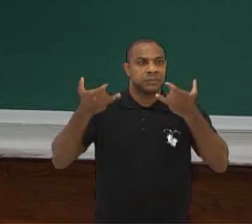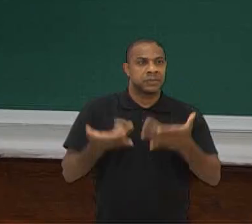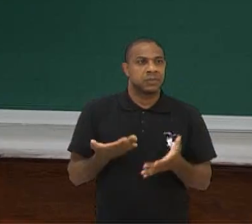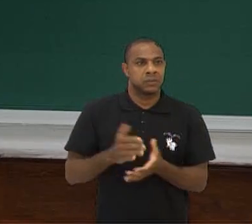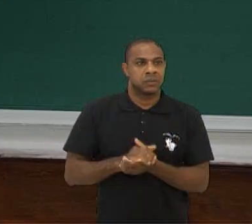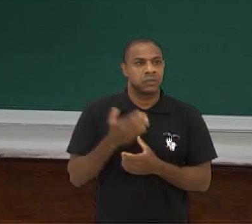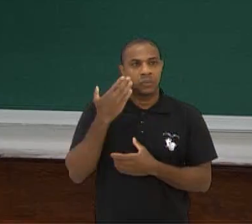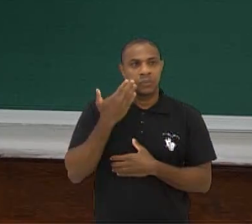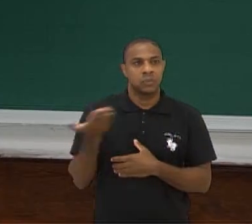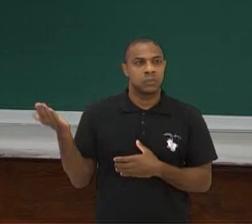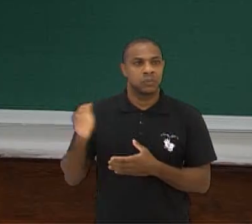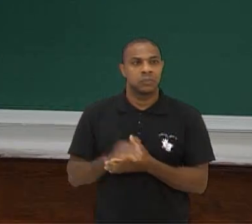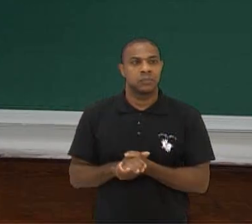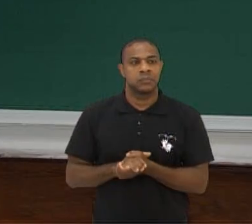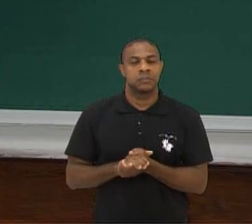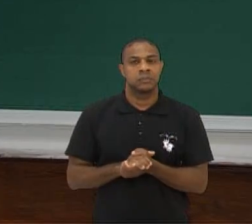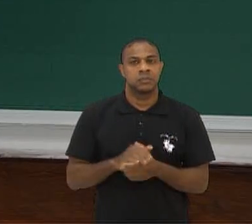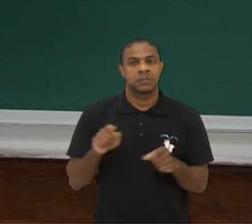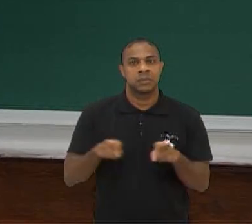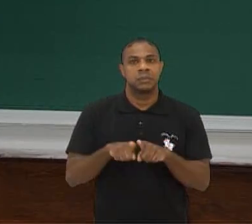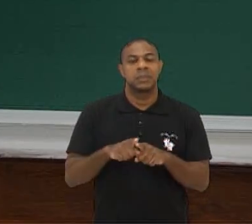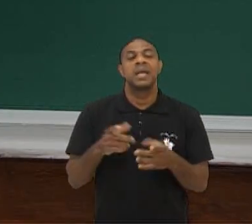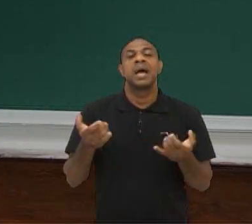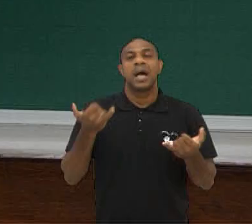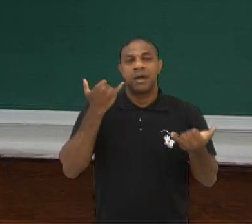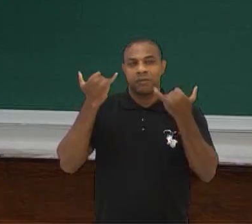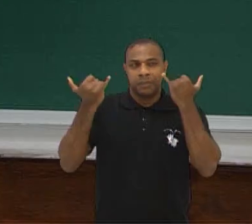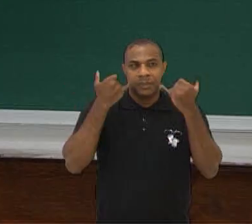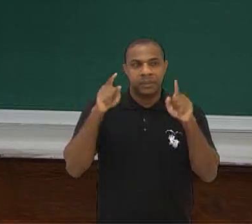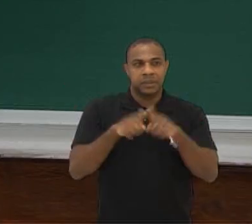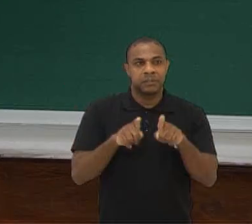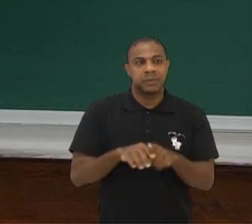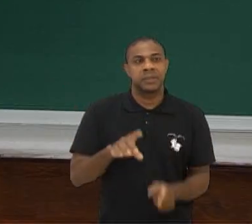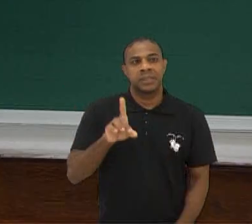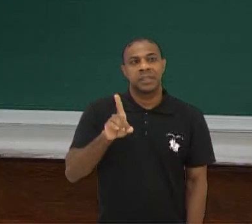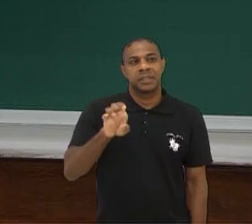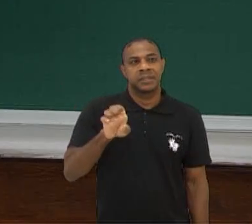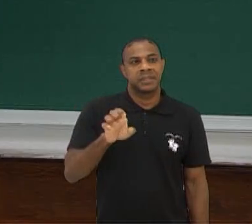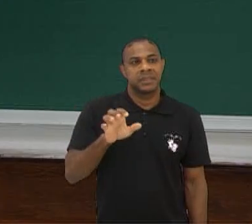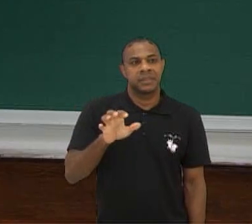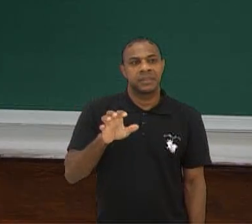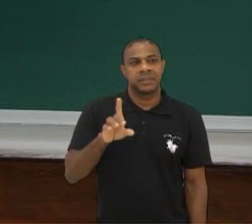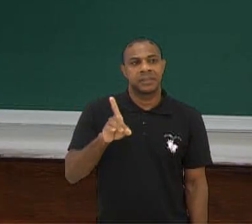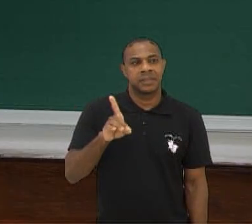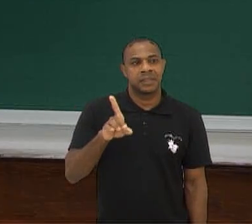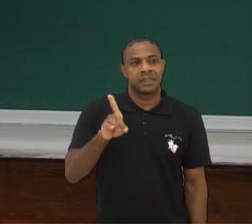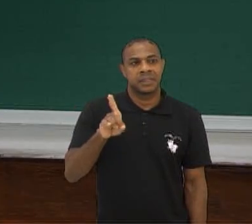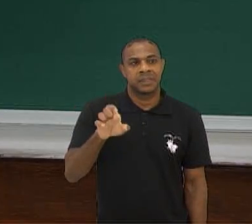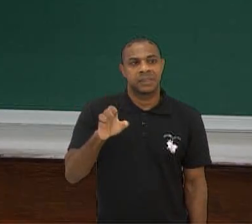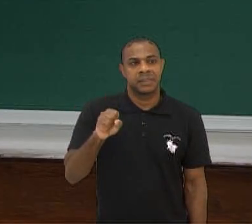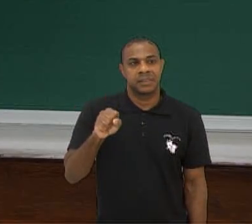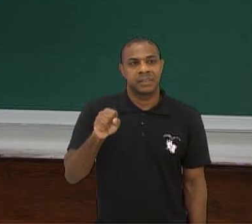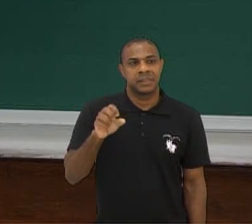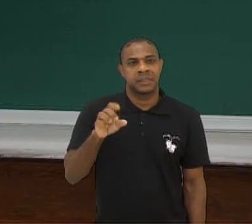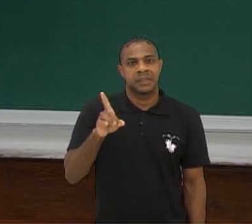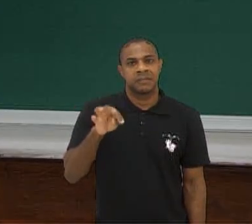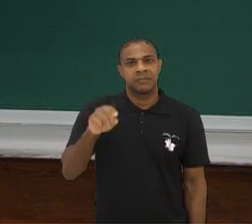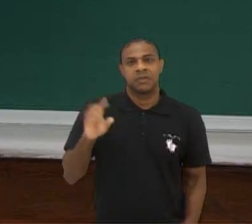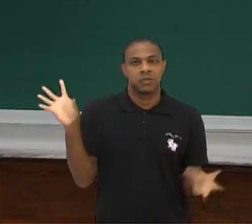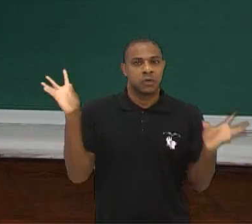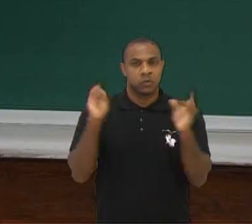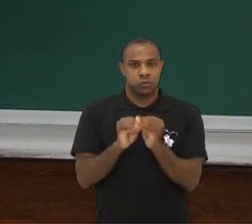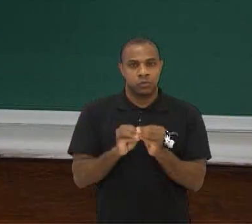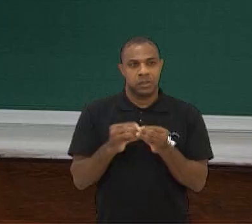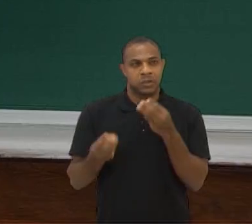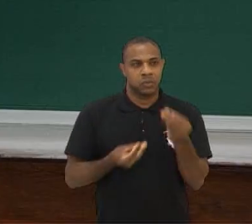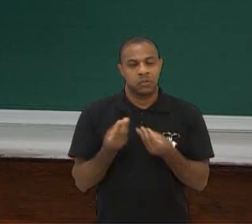aulas anteriores, né? E muitas vezes a notícia também traz o desfecho, caso o jornalista saiba como terminou a situação. Caso ele não saiba, né, ele